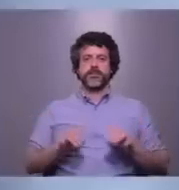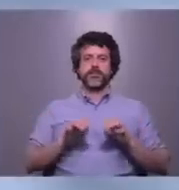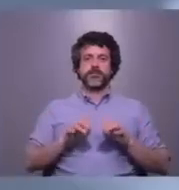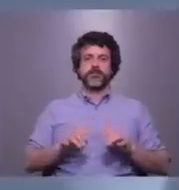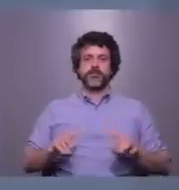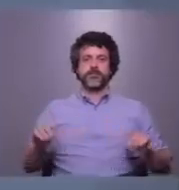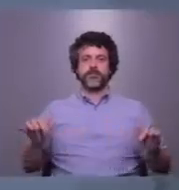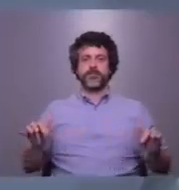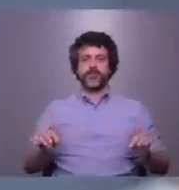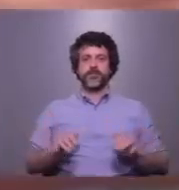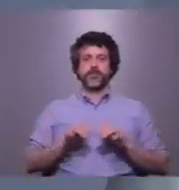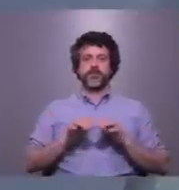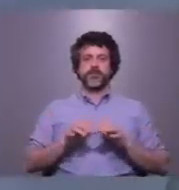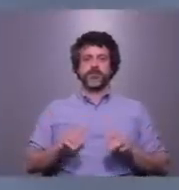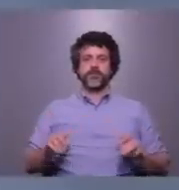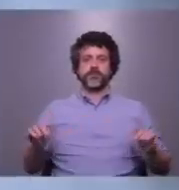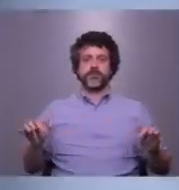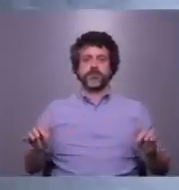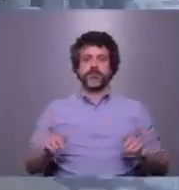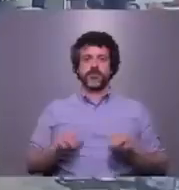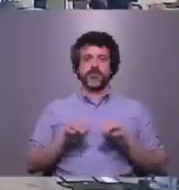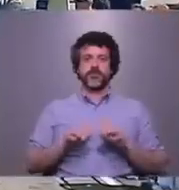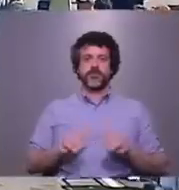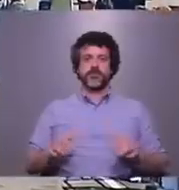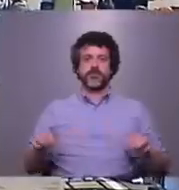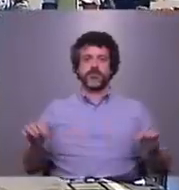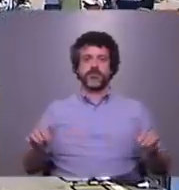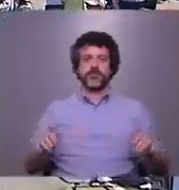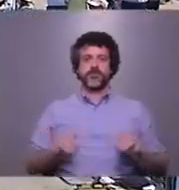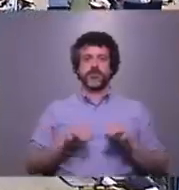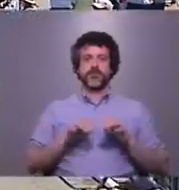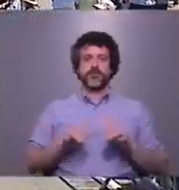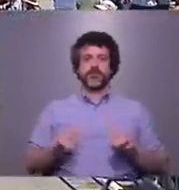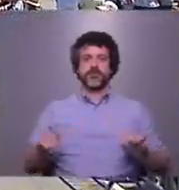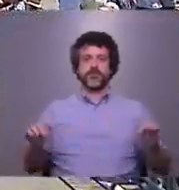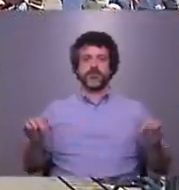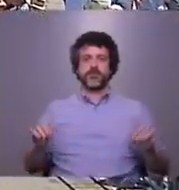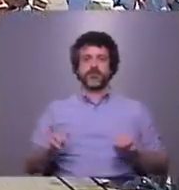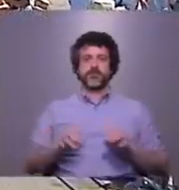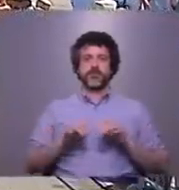Thank you.